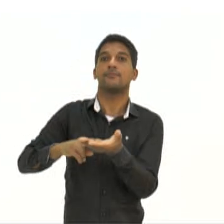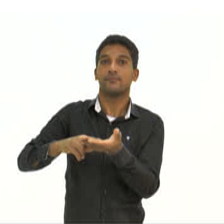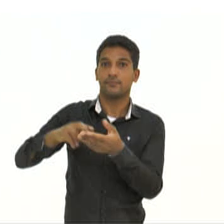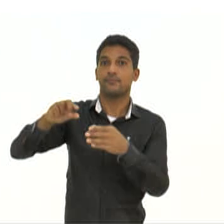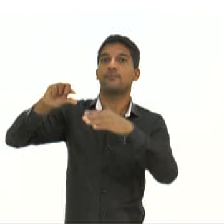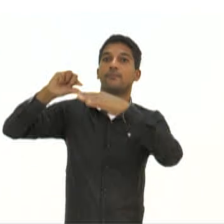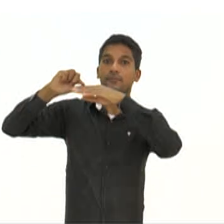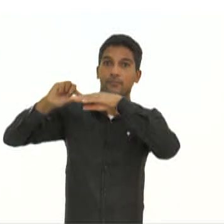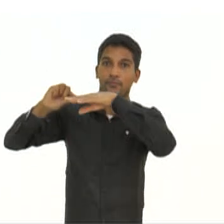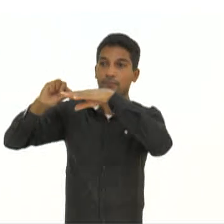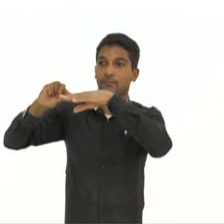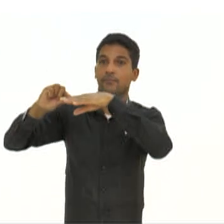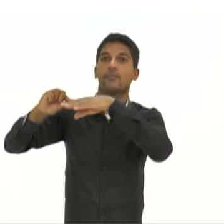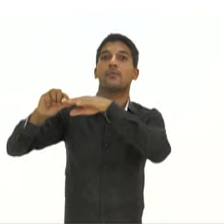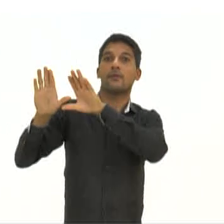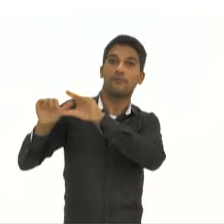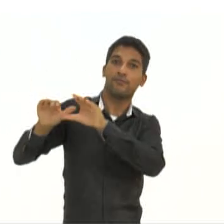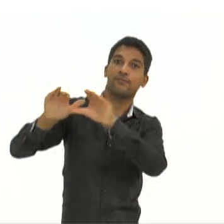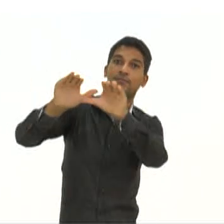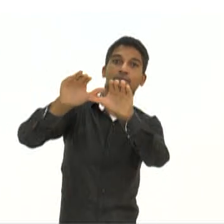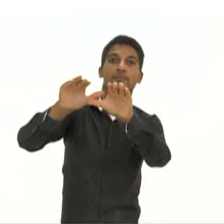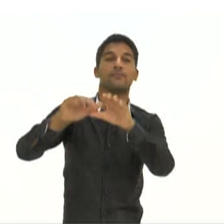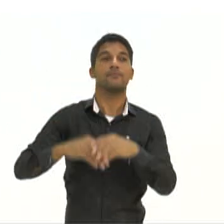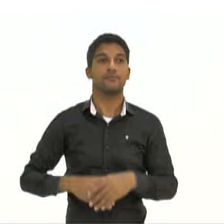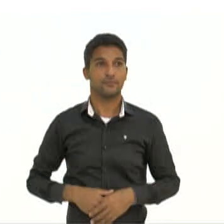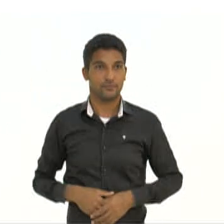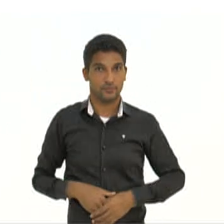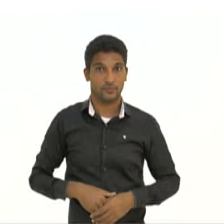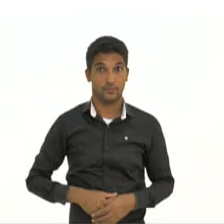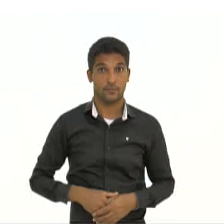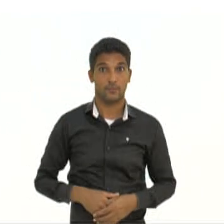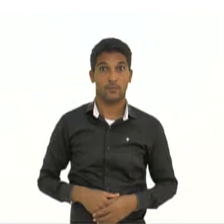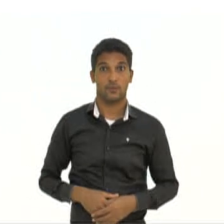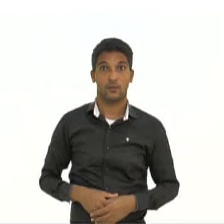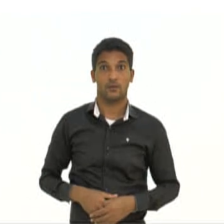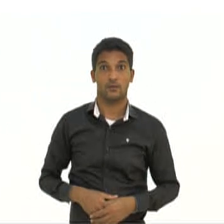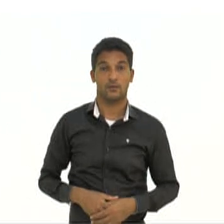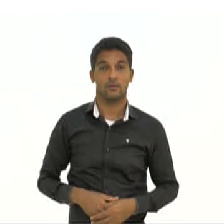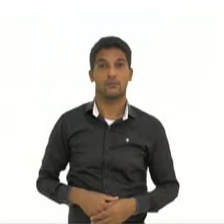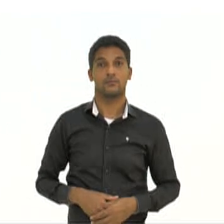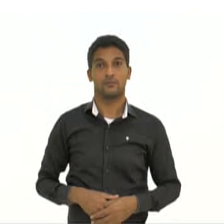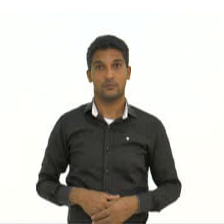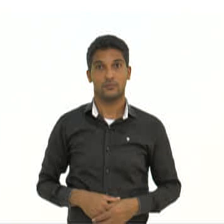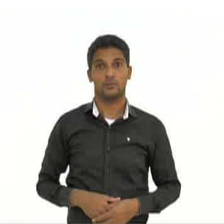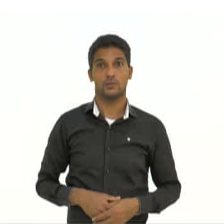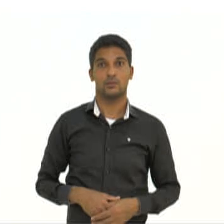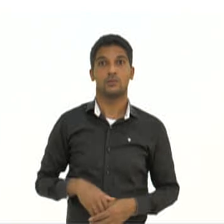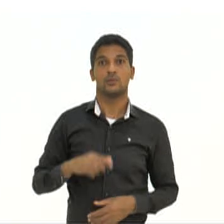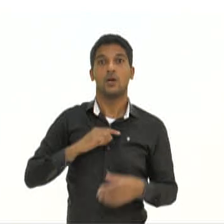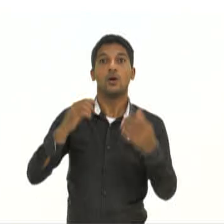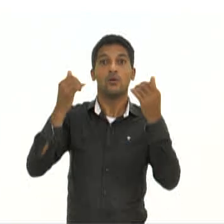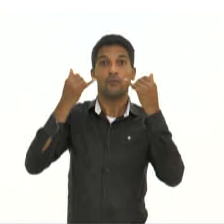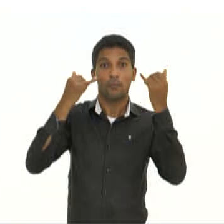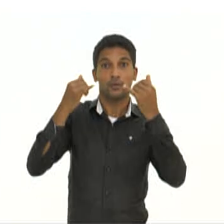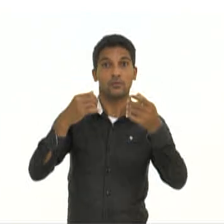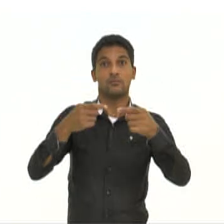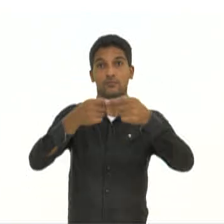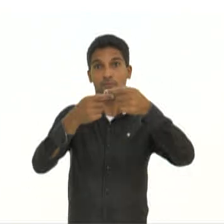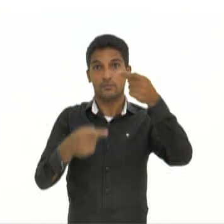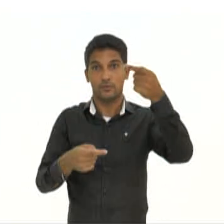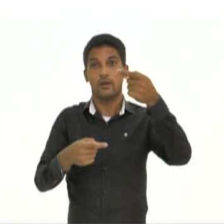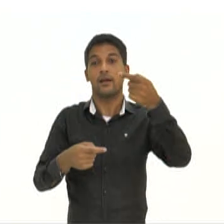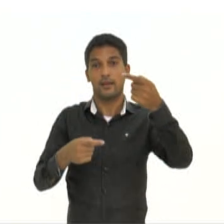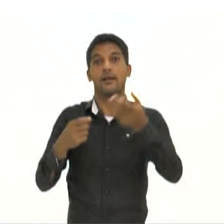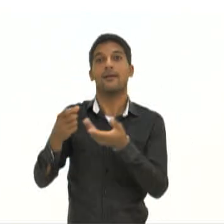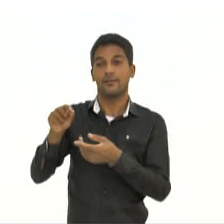cumprir o trajeto. Há indícios de que esses animais já eram adestrados para transportar mensagens de uma cidade